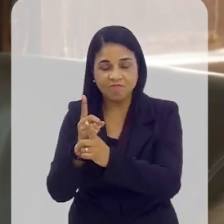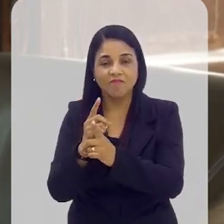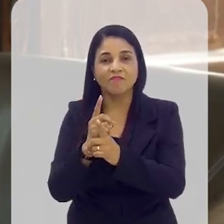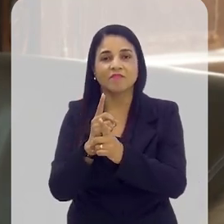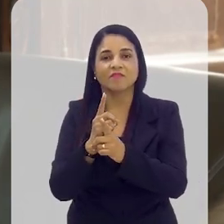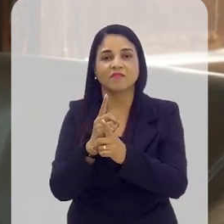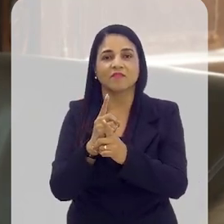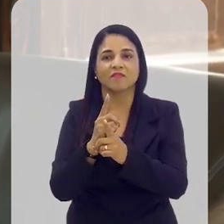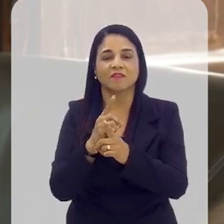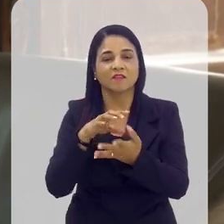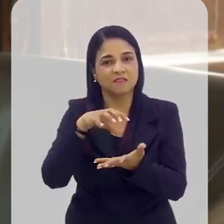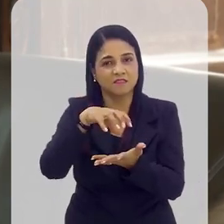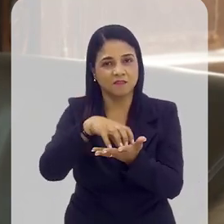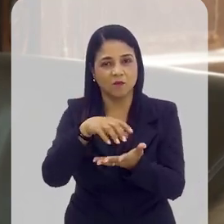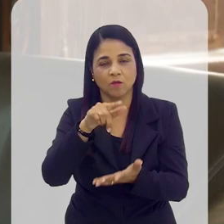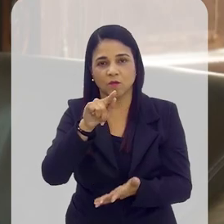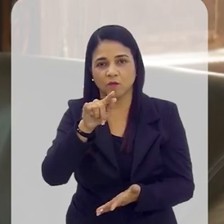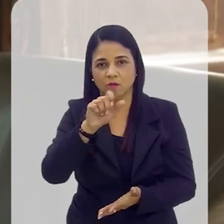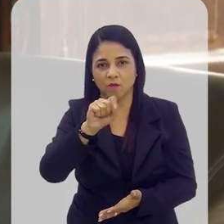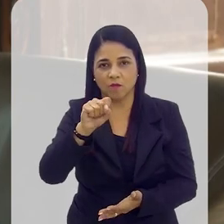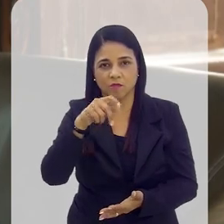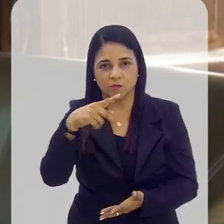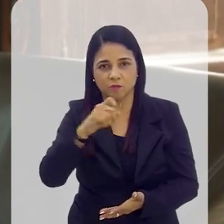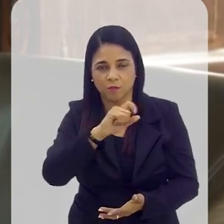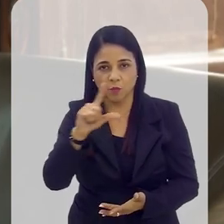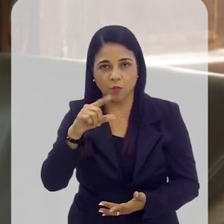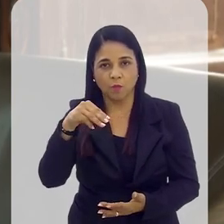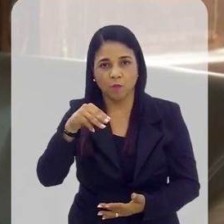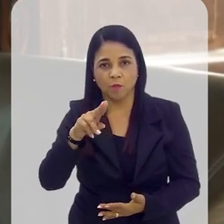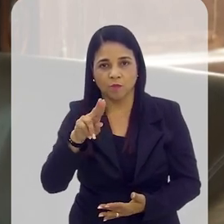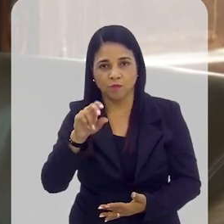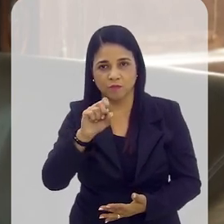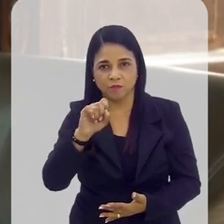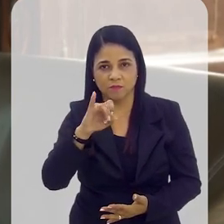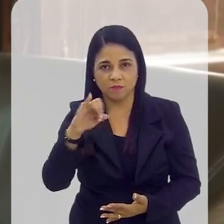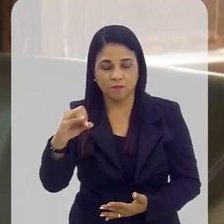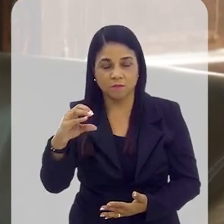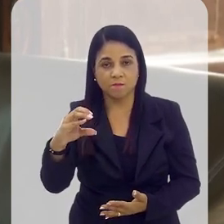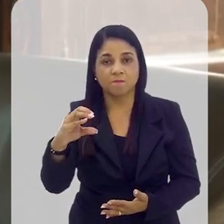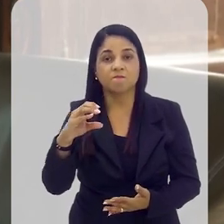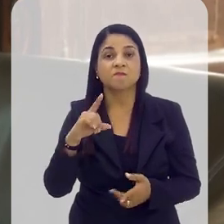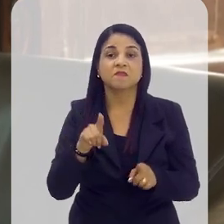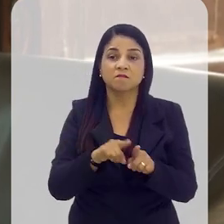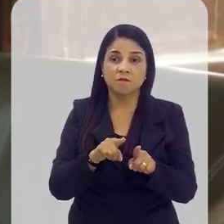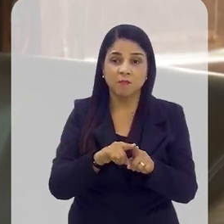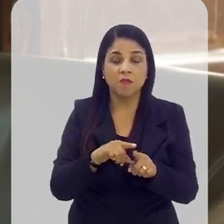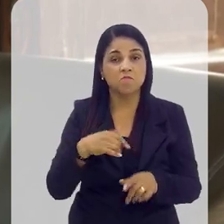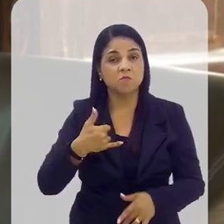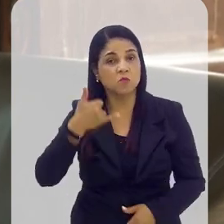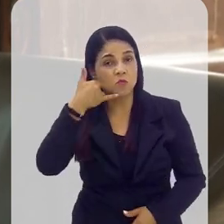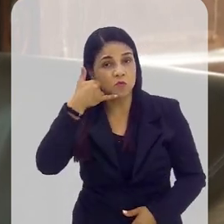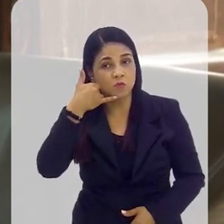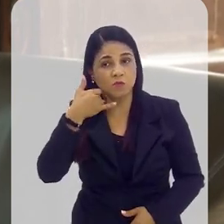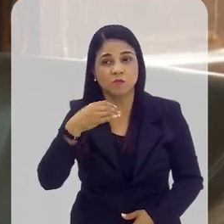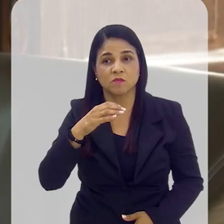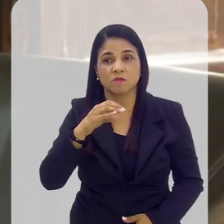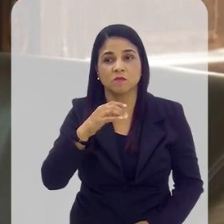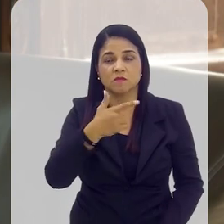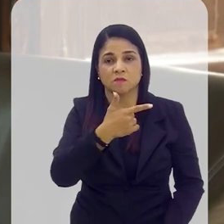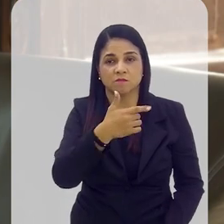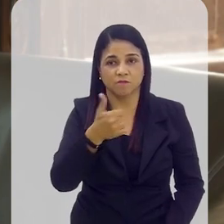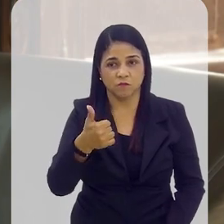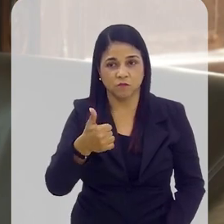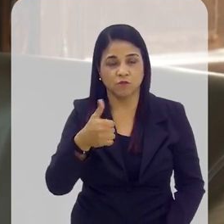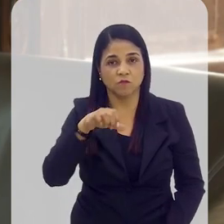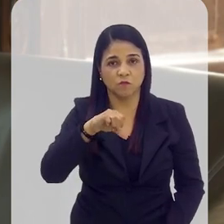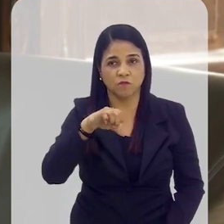nossas canções no canal da Central Gospel Music, né? Sou cantor do casting da Central. E também você tem o meu